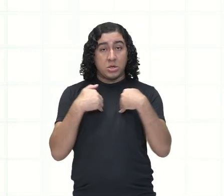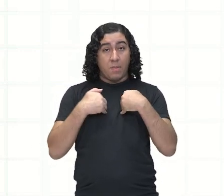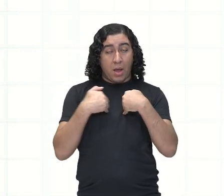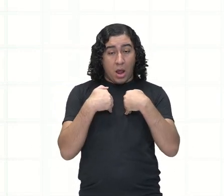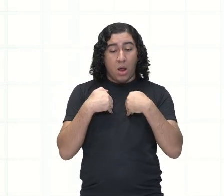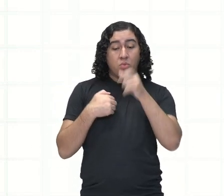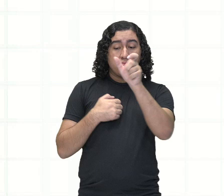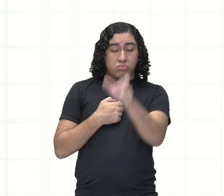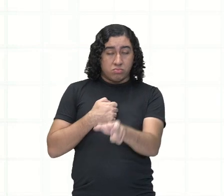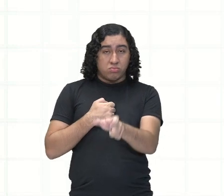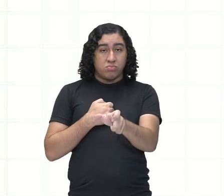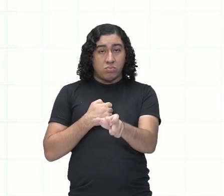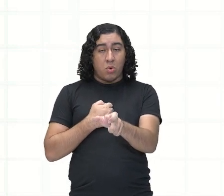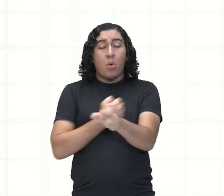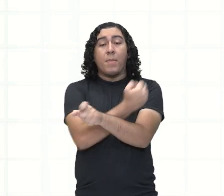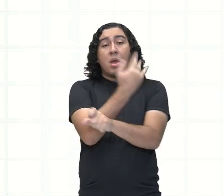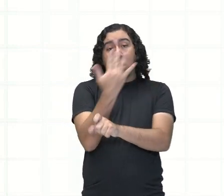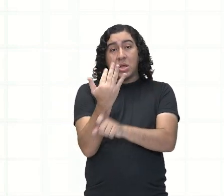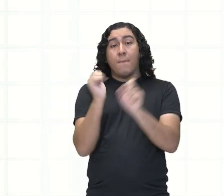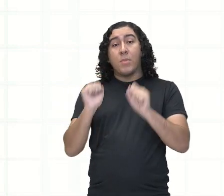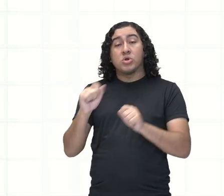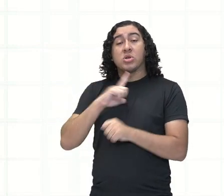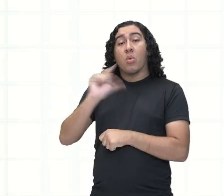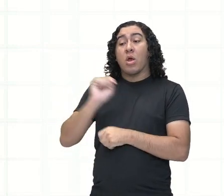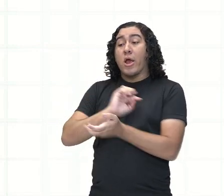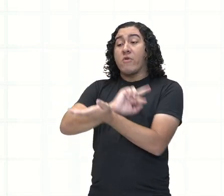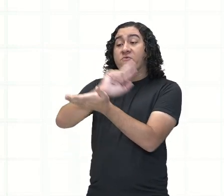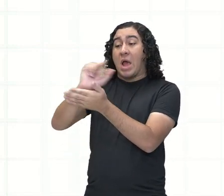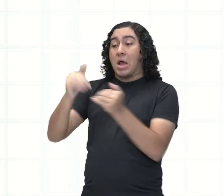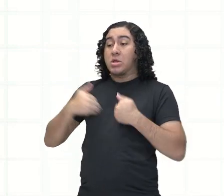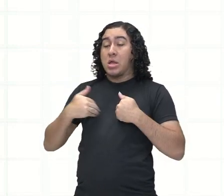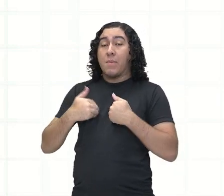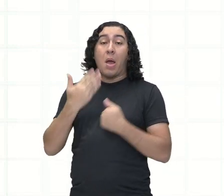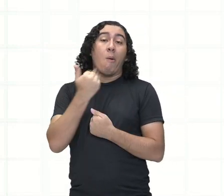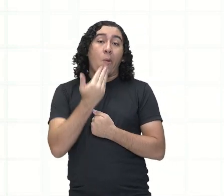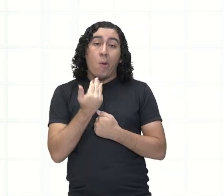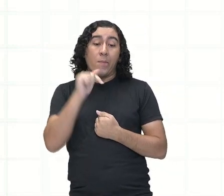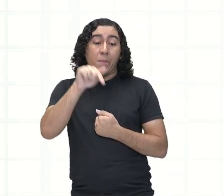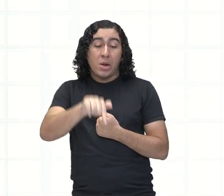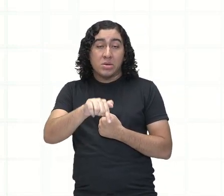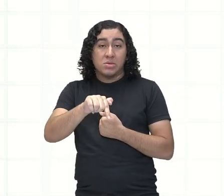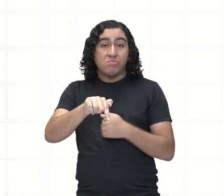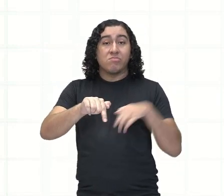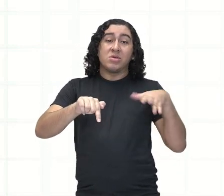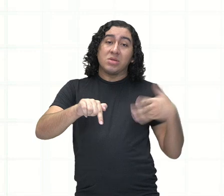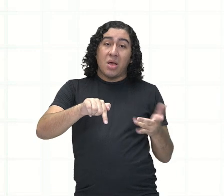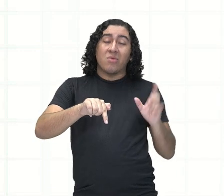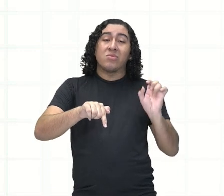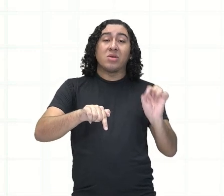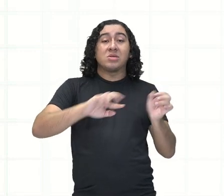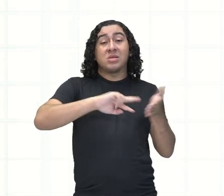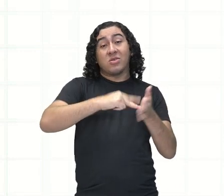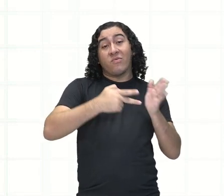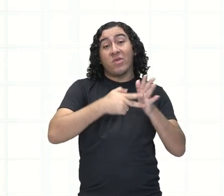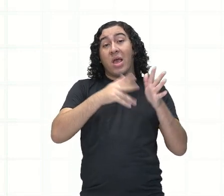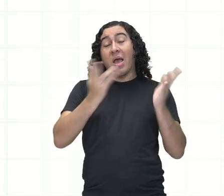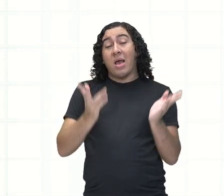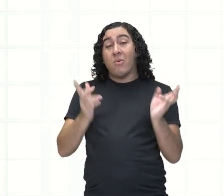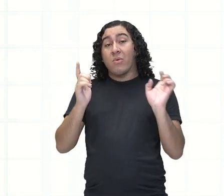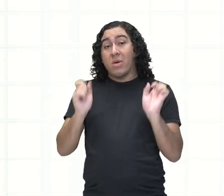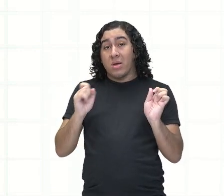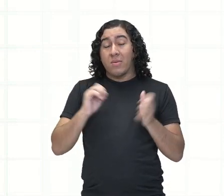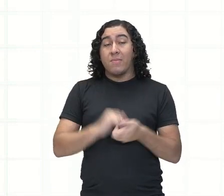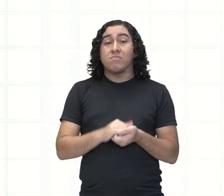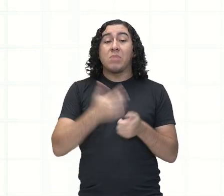a mesma planta pode servir de alimento para vários animais. Então, isso já torna uma complexa, né, as